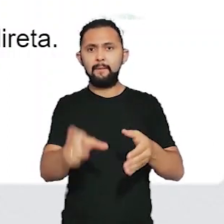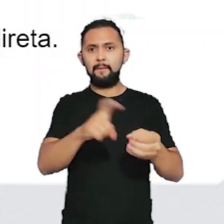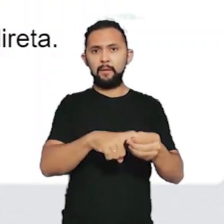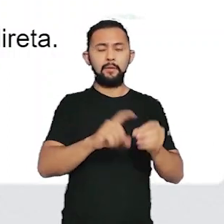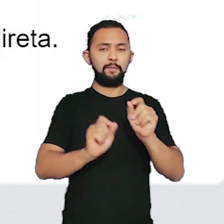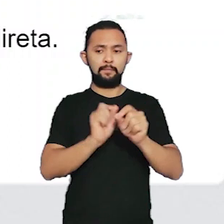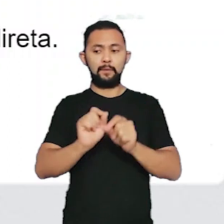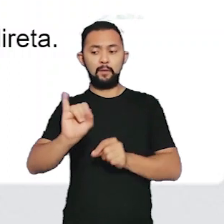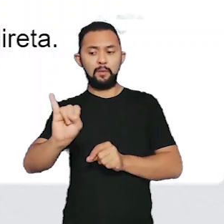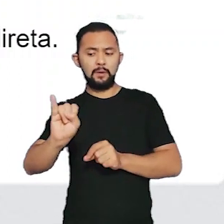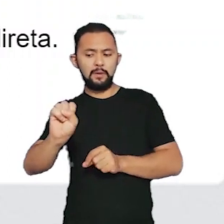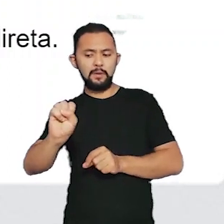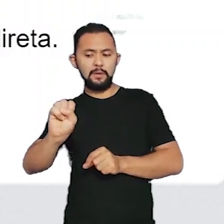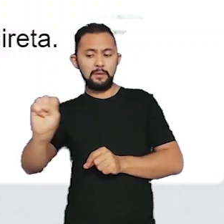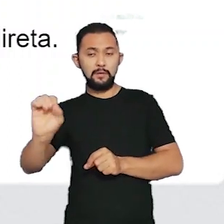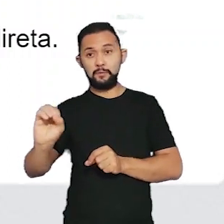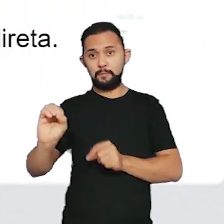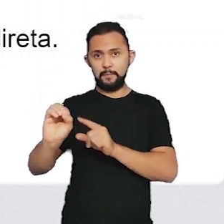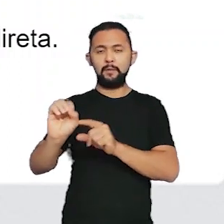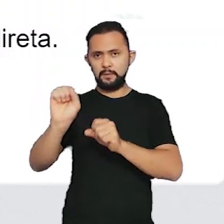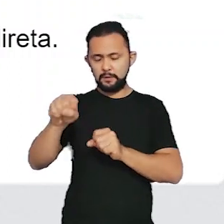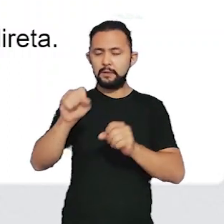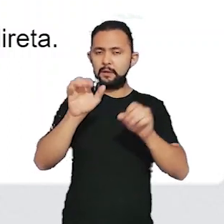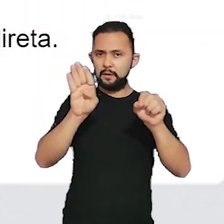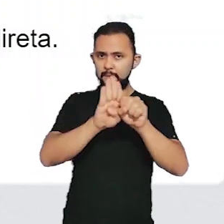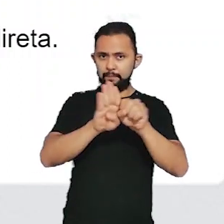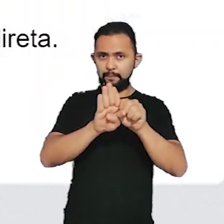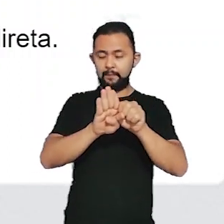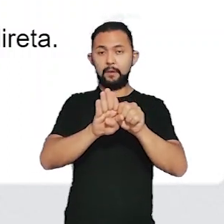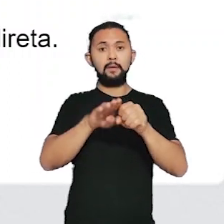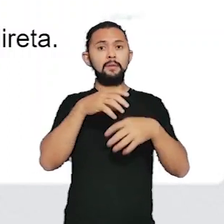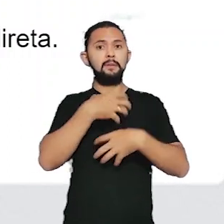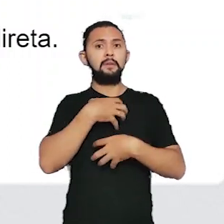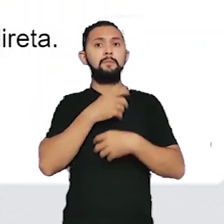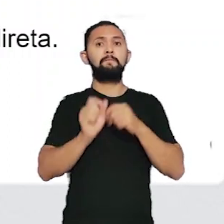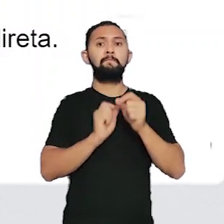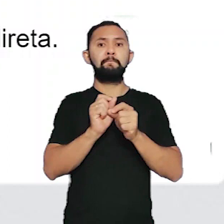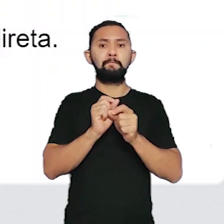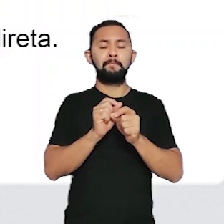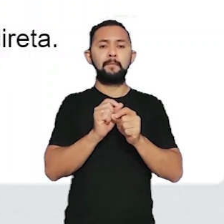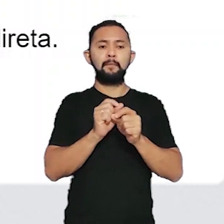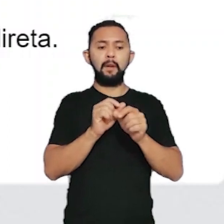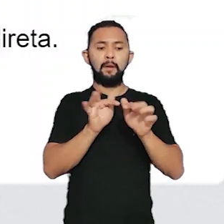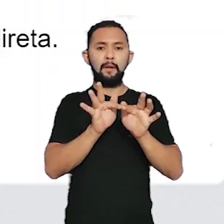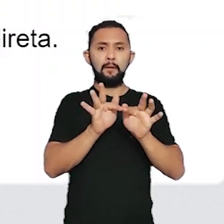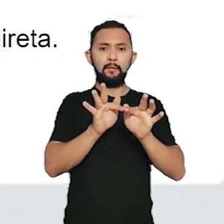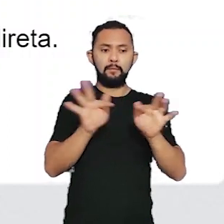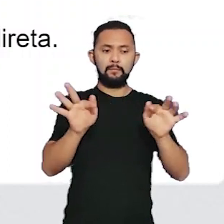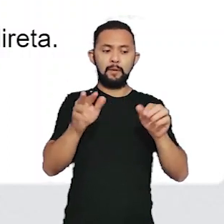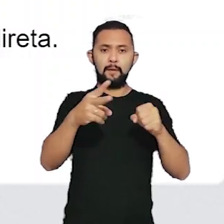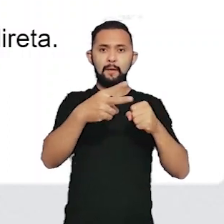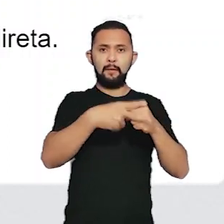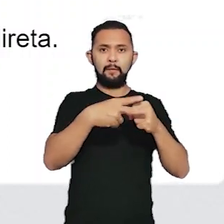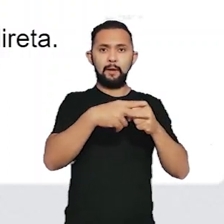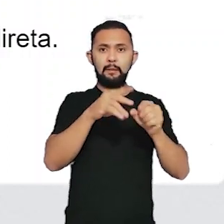sinto isso. Então, aqui é uma oração substantiva, sim. Quem sente, sente algo. É um verbo transitivo direto. Sente o